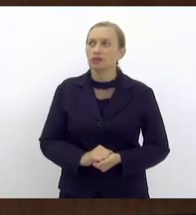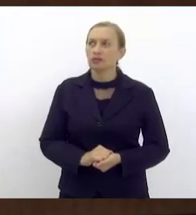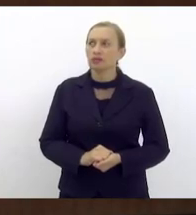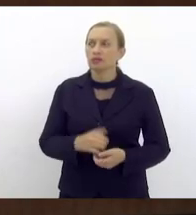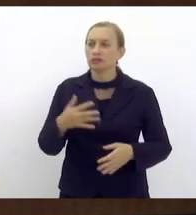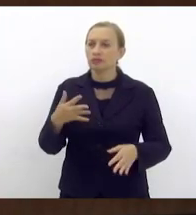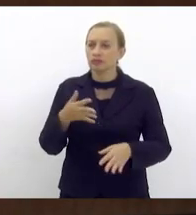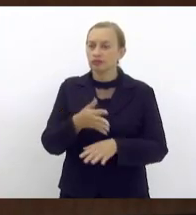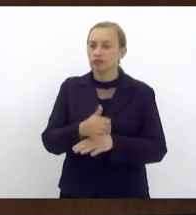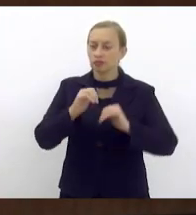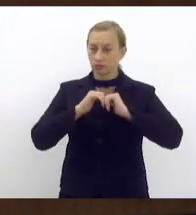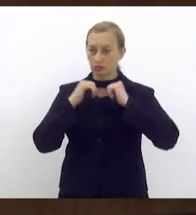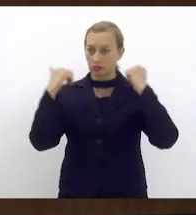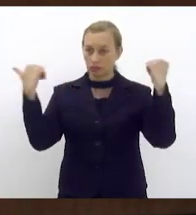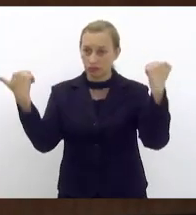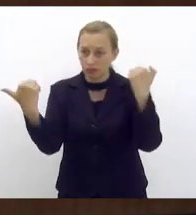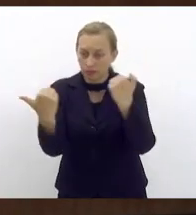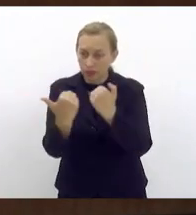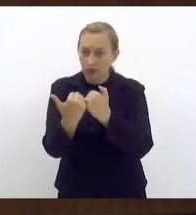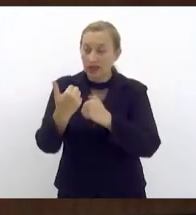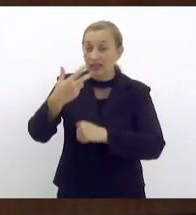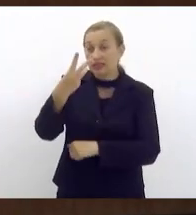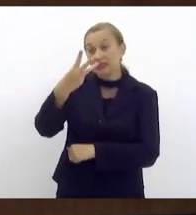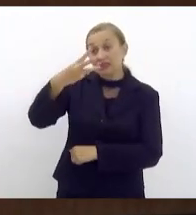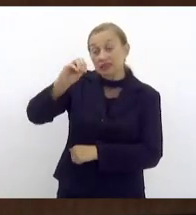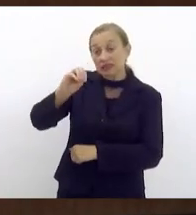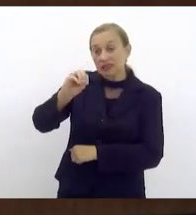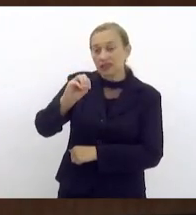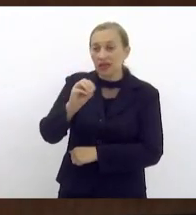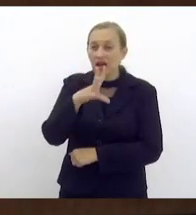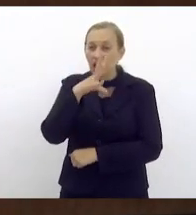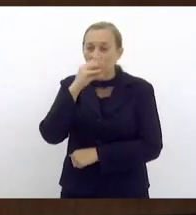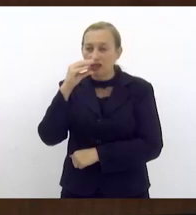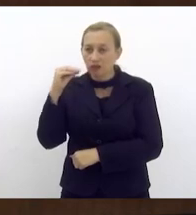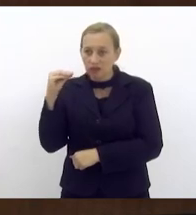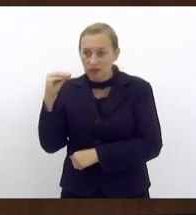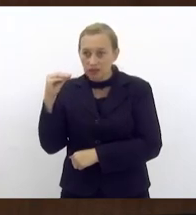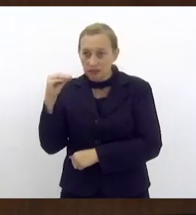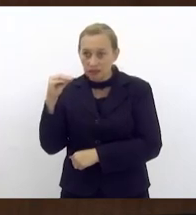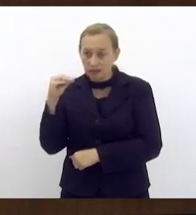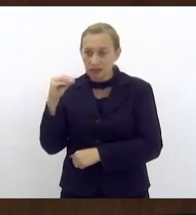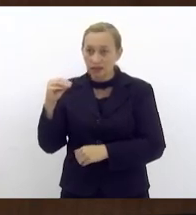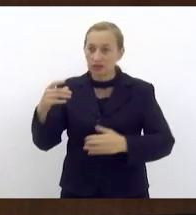gramado do Maracanã 30 adolescentes autistas